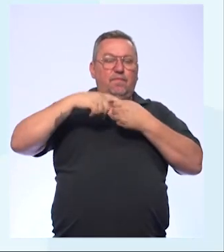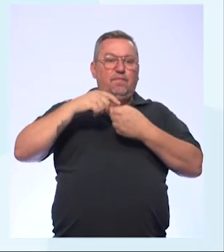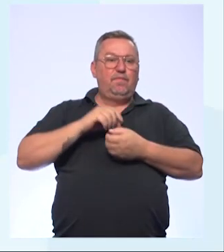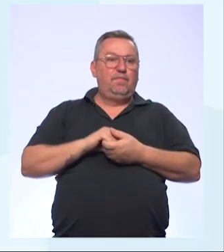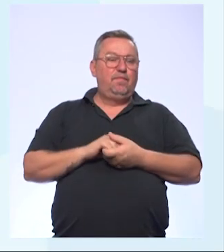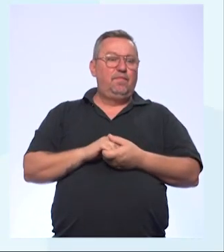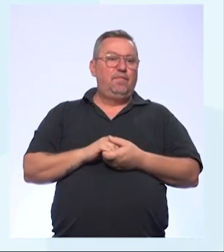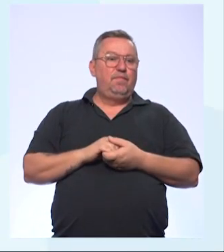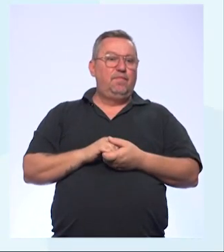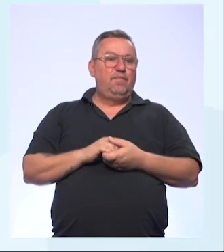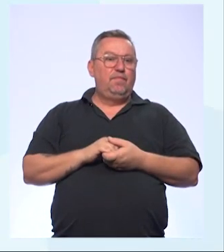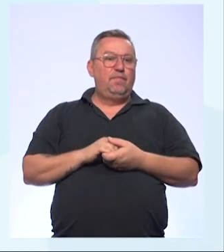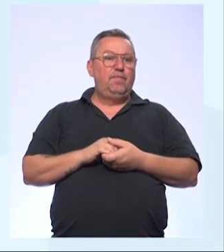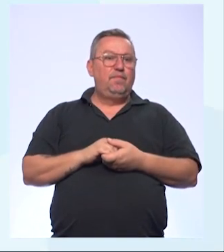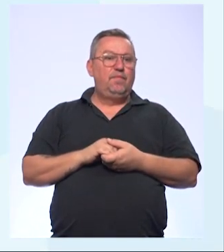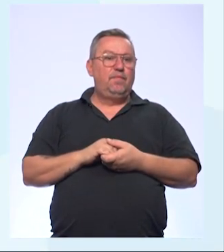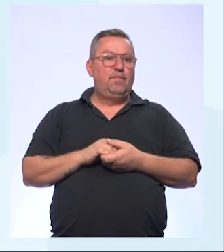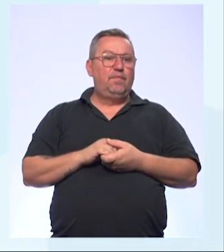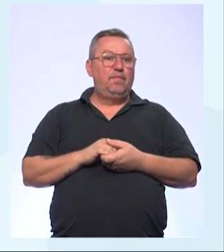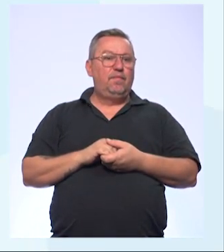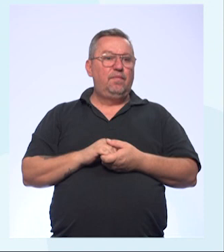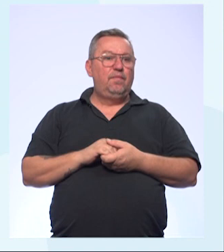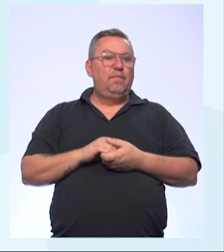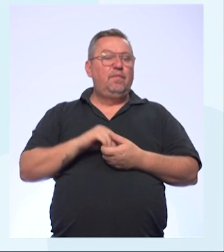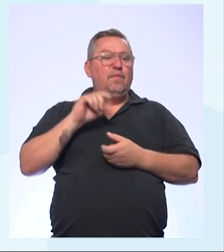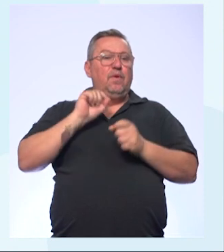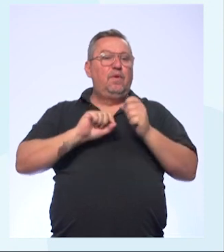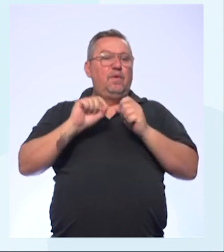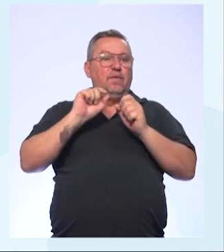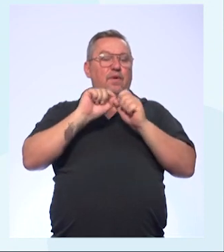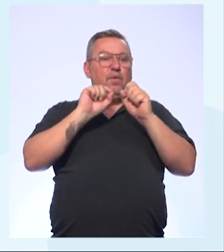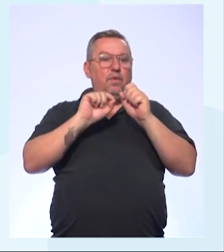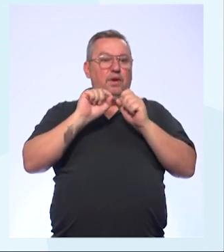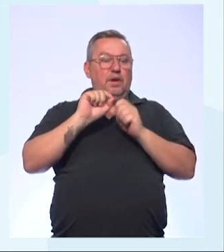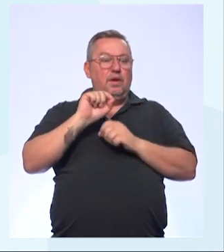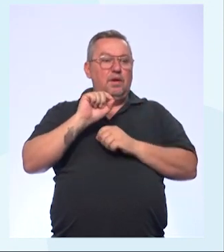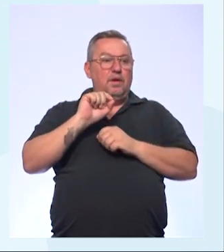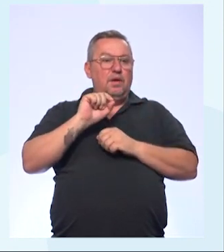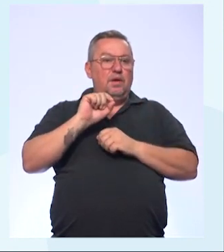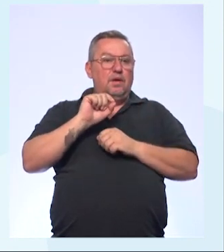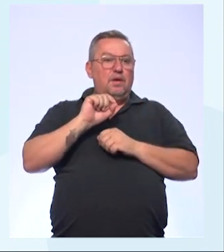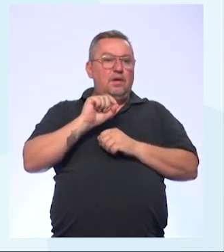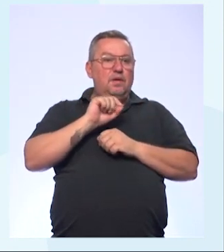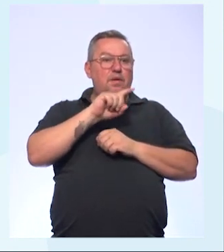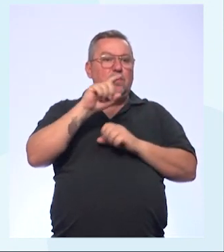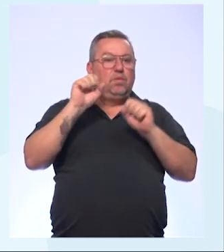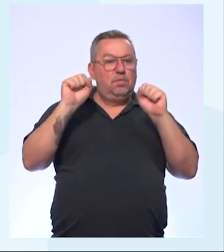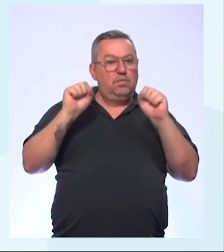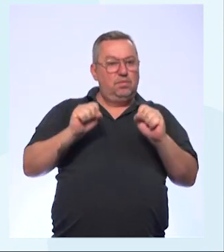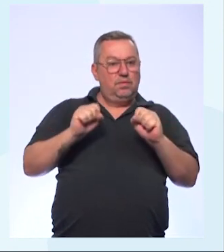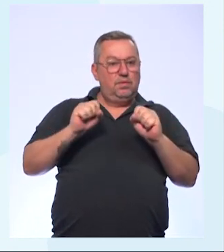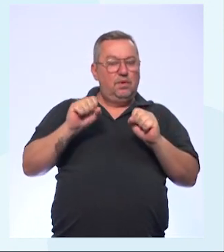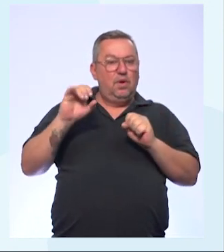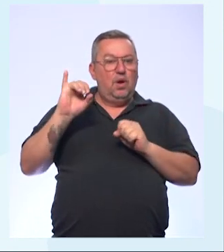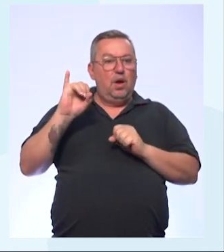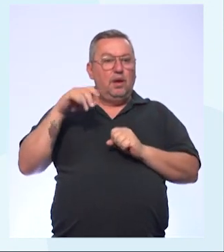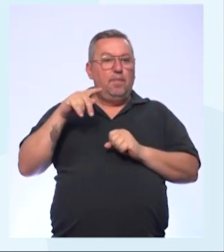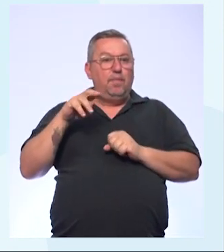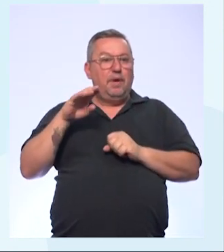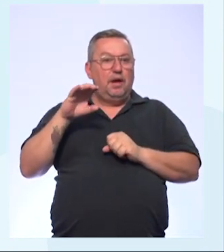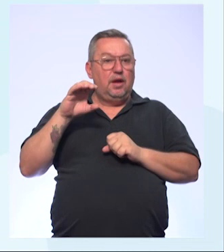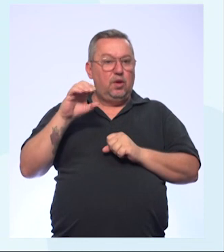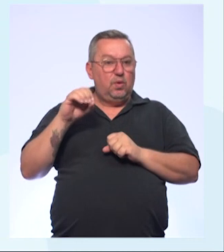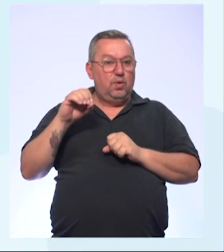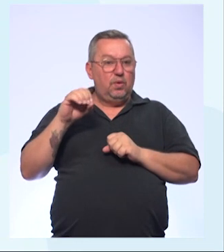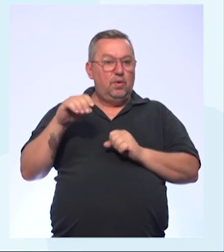tela? Isso aí. Então, os hititas, eles formaram um poderoso império aí no